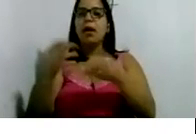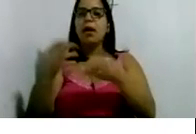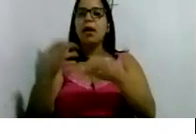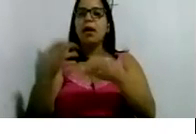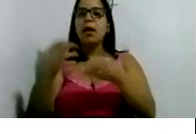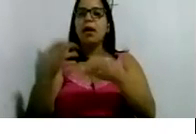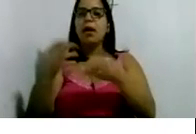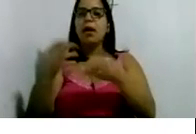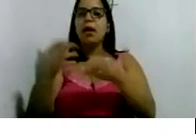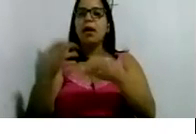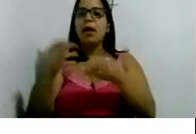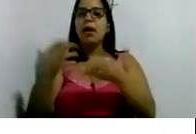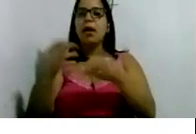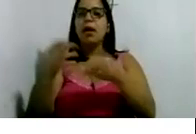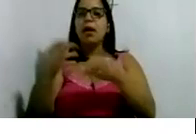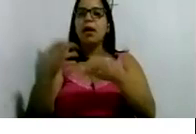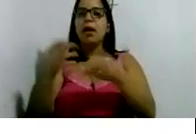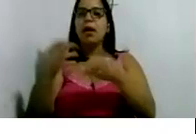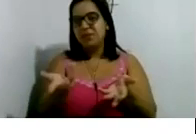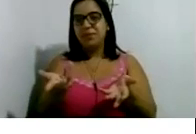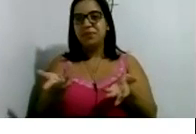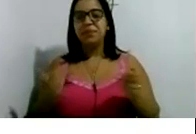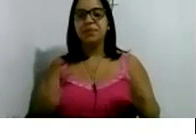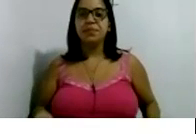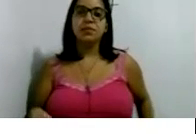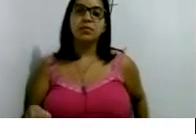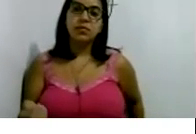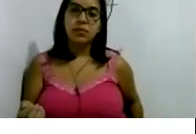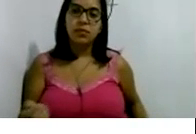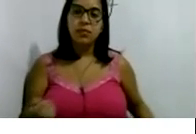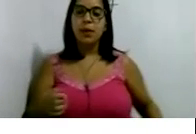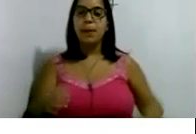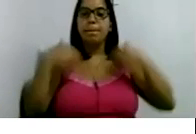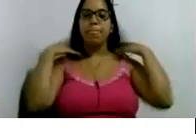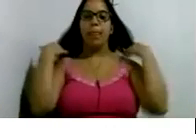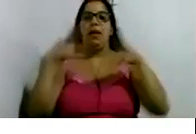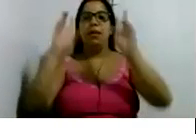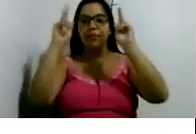provocar um desenvolvimento anormal daquele indivíduo.